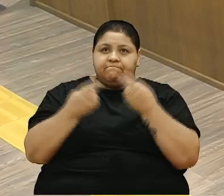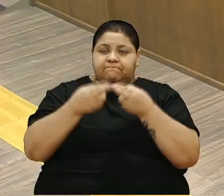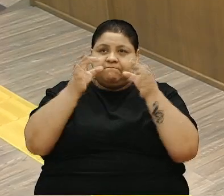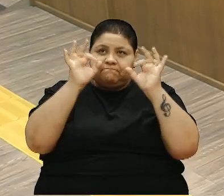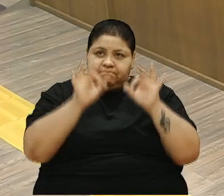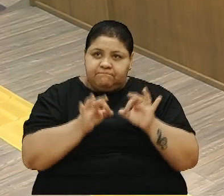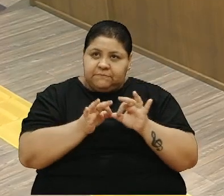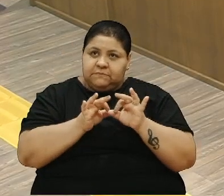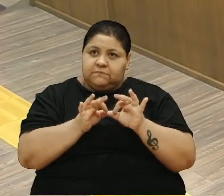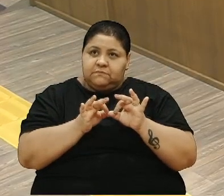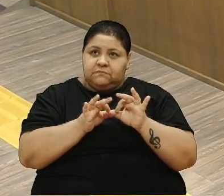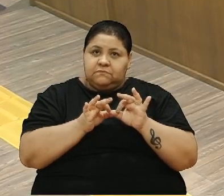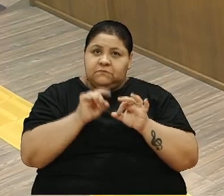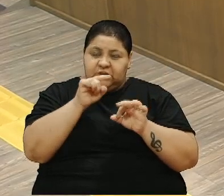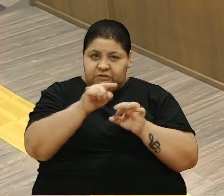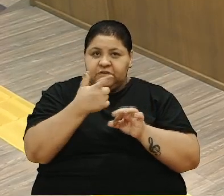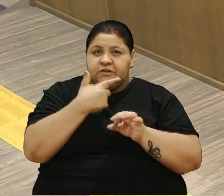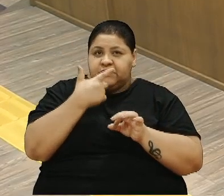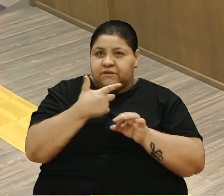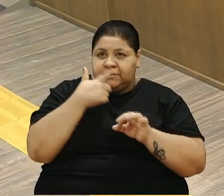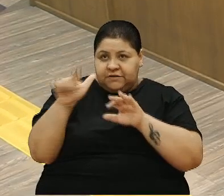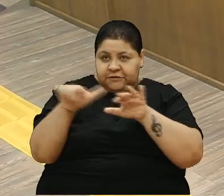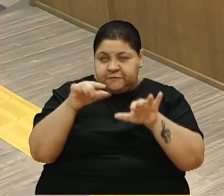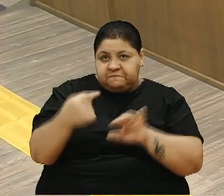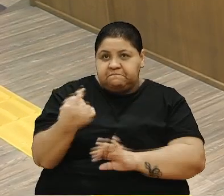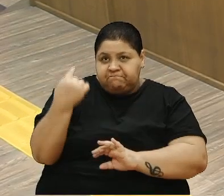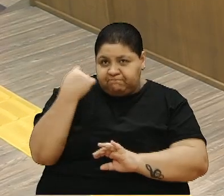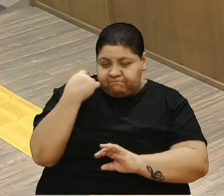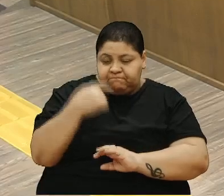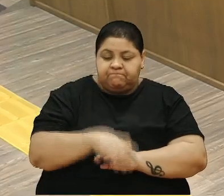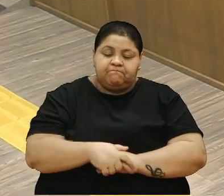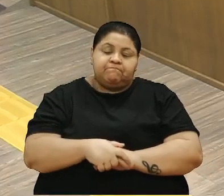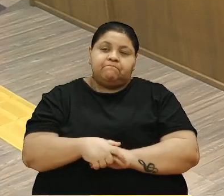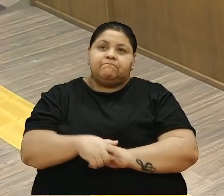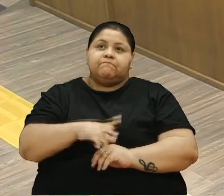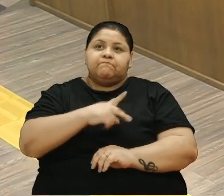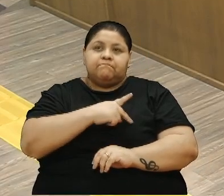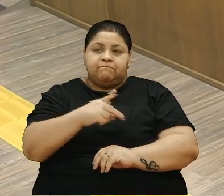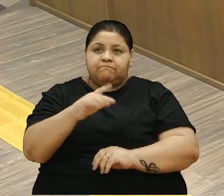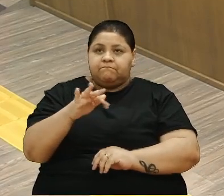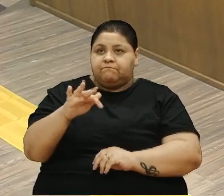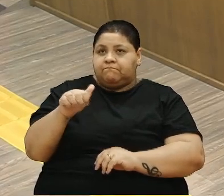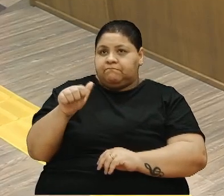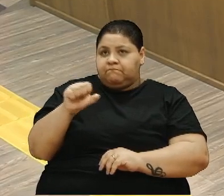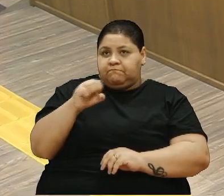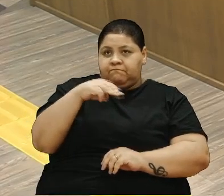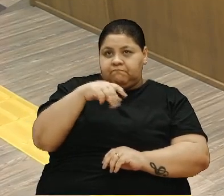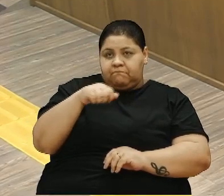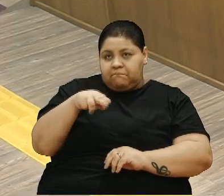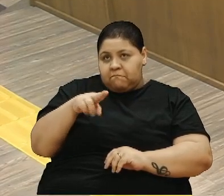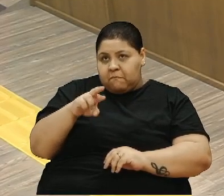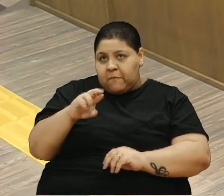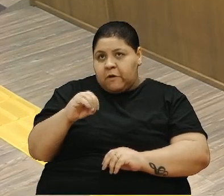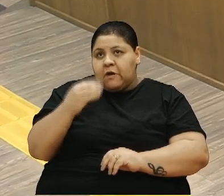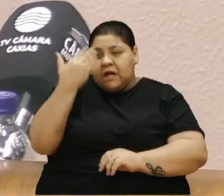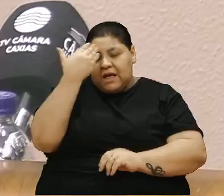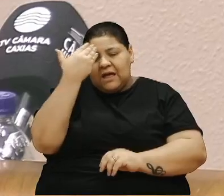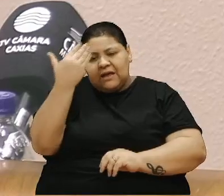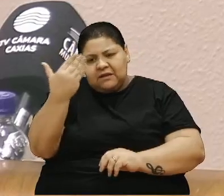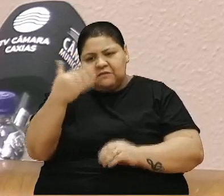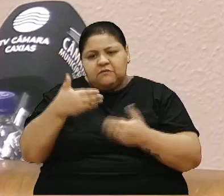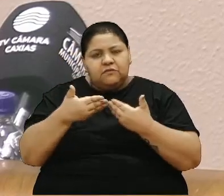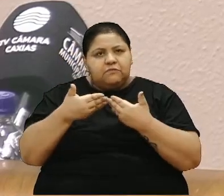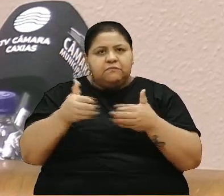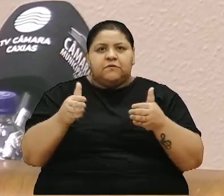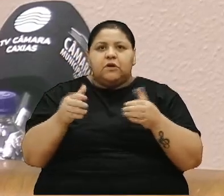que você comentou da semana passada, o presidente da FAS, o Mauro, queria agradecer, inclusive, pela abertura